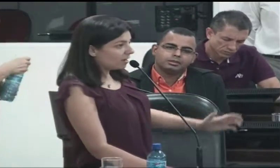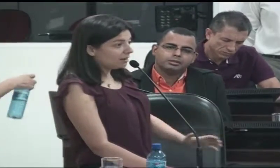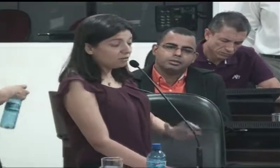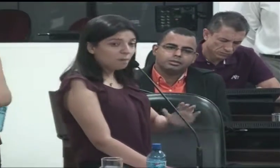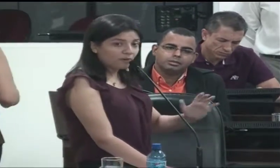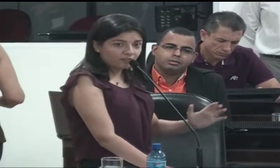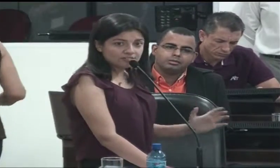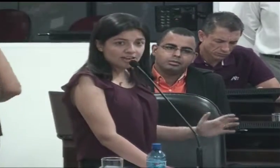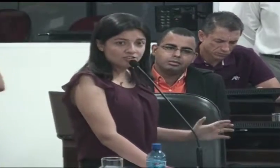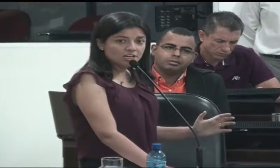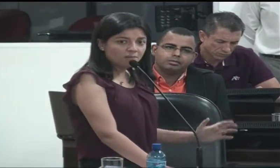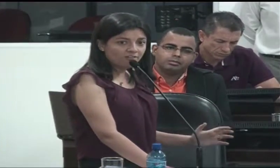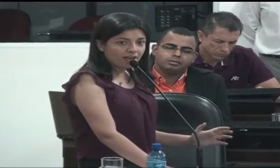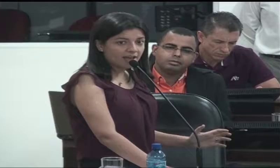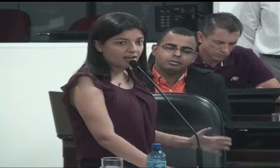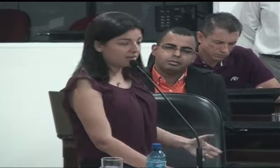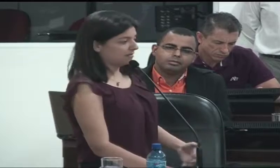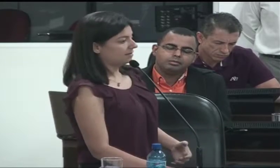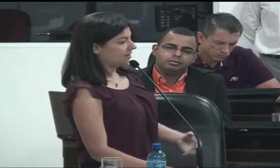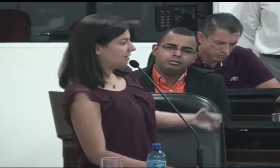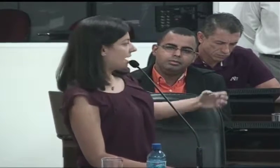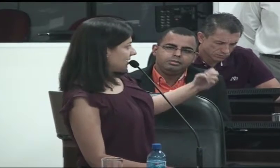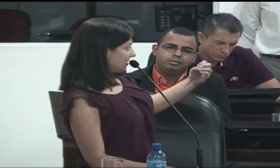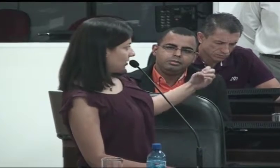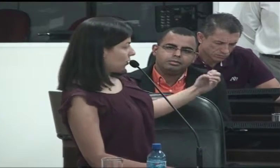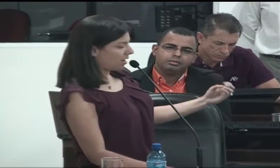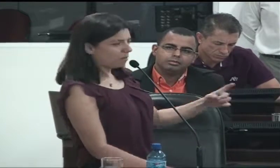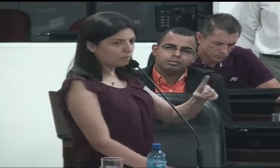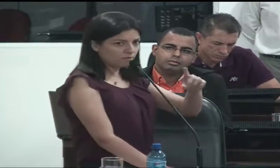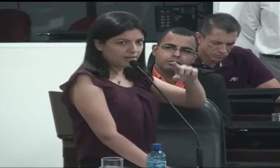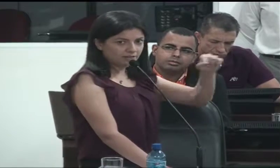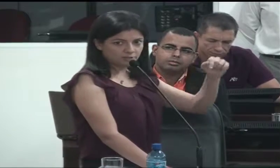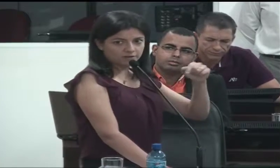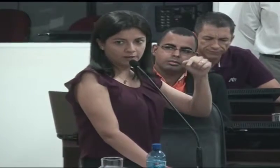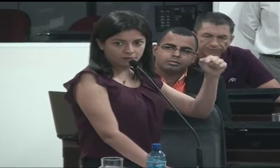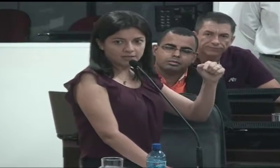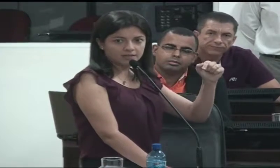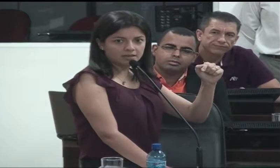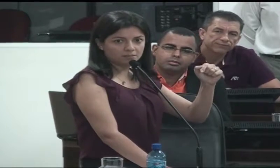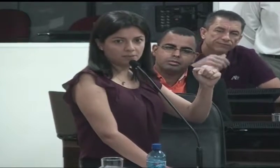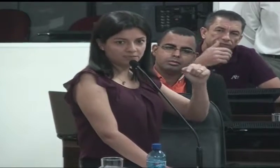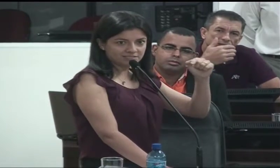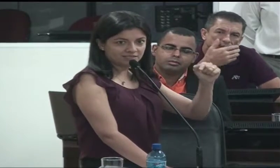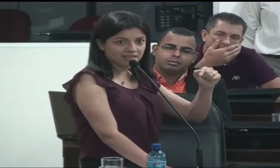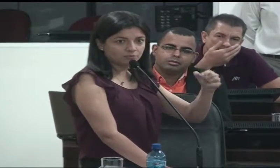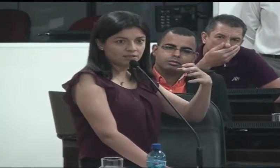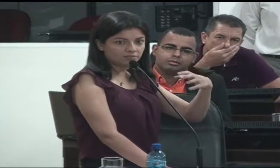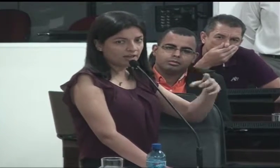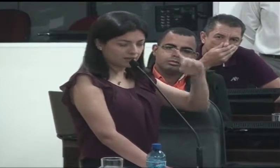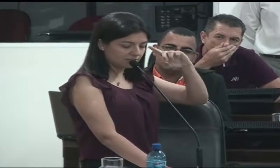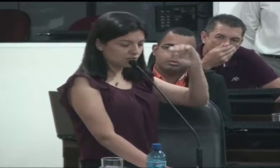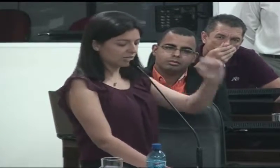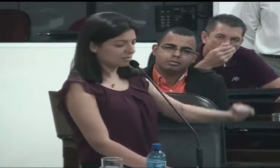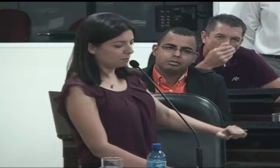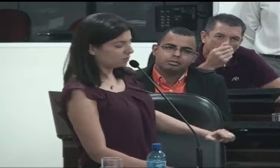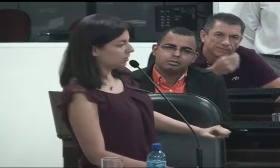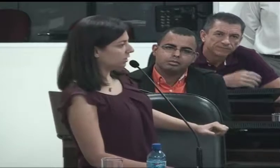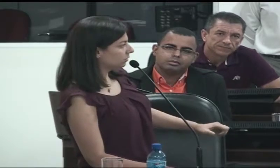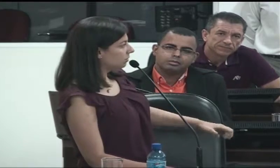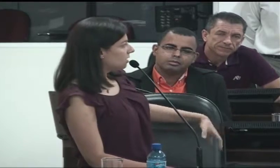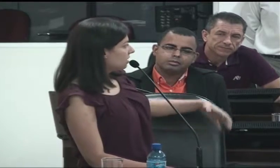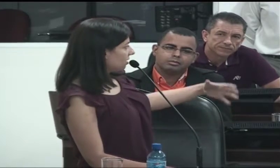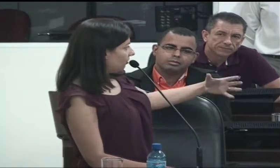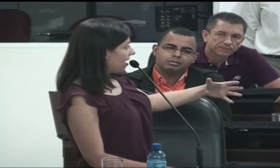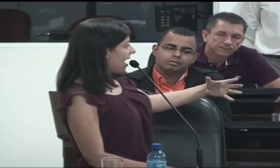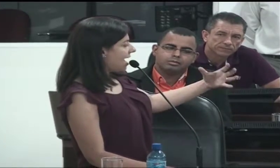que escolheram não professar de nenhuma fé. Assim como algum vereador já falou aqui, me precedendo, que fé, acredito que tenha sido o pastor